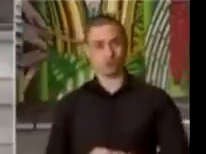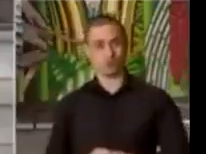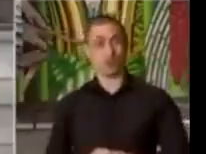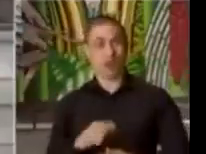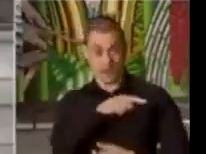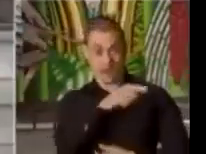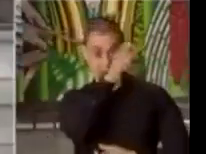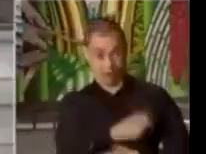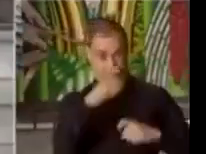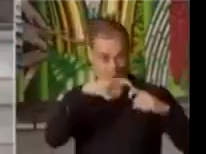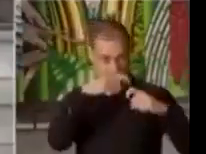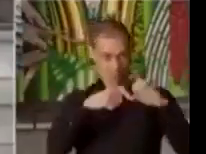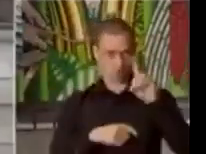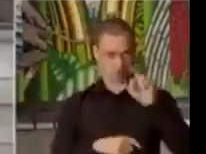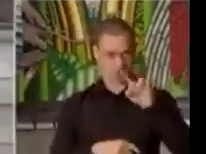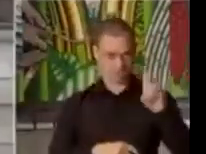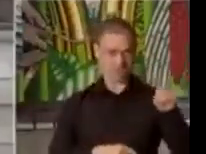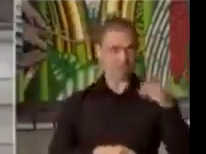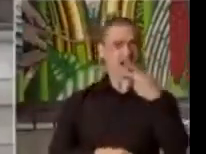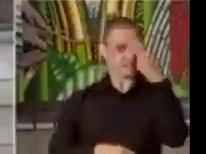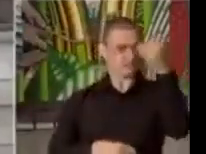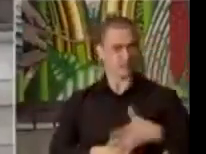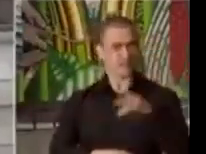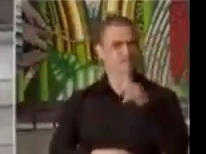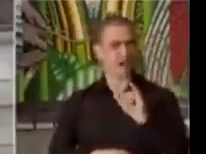e o Dr Davi falará A esse respeito